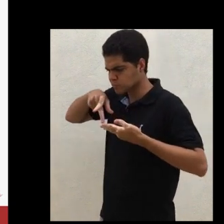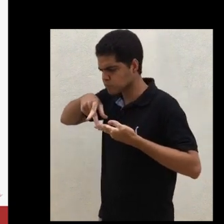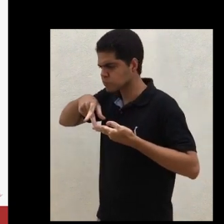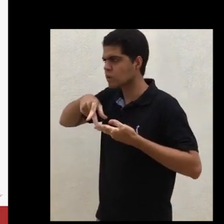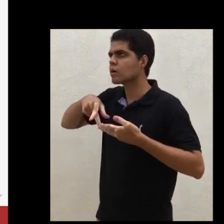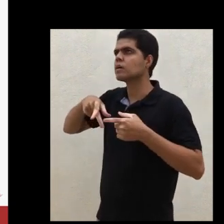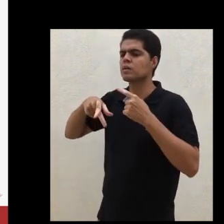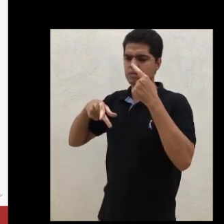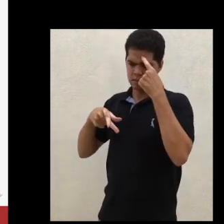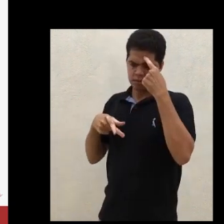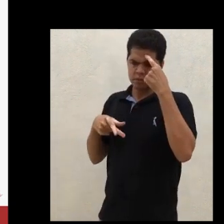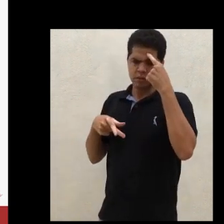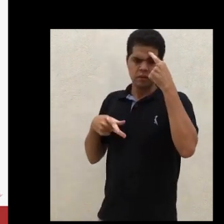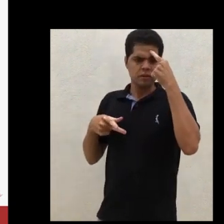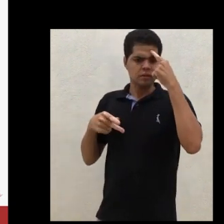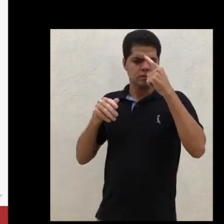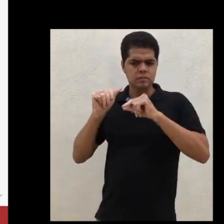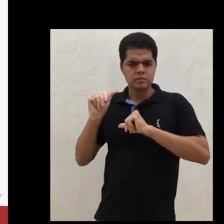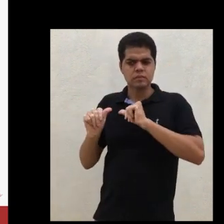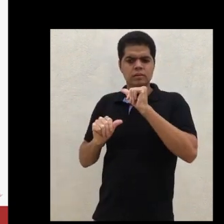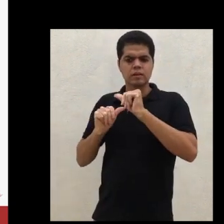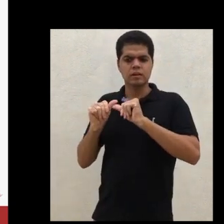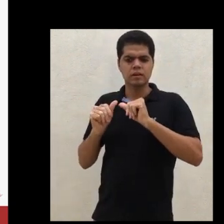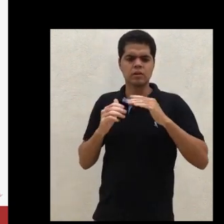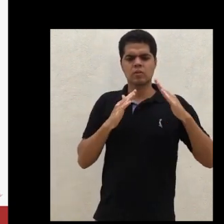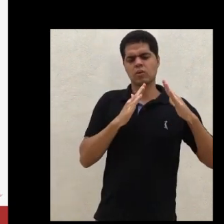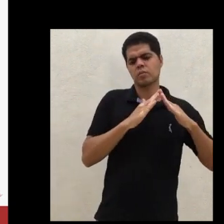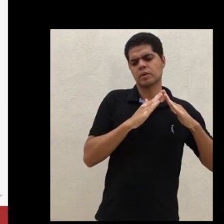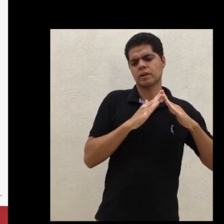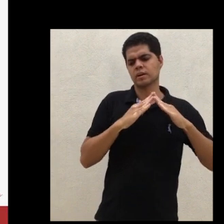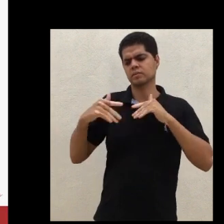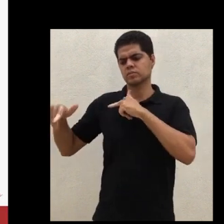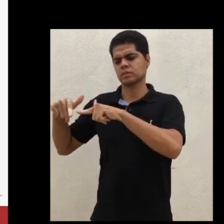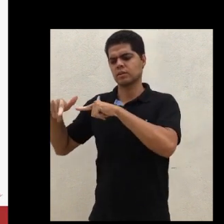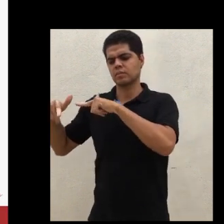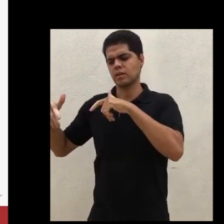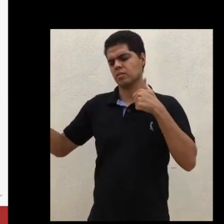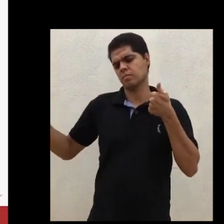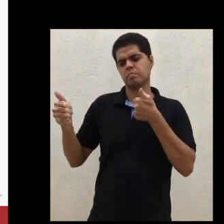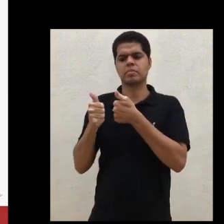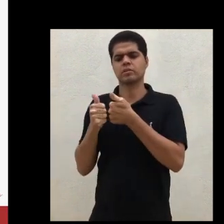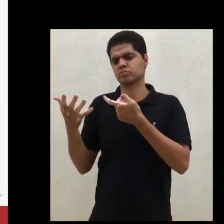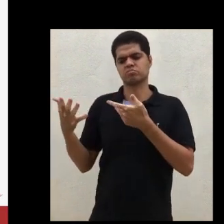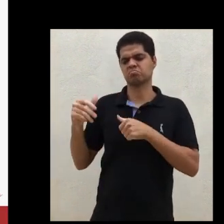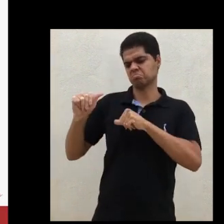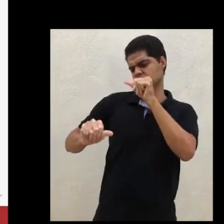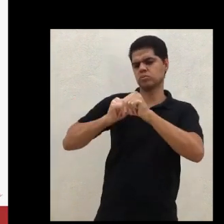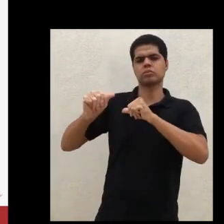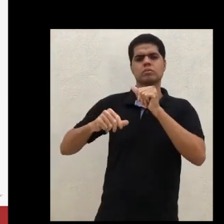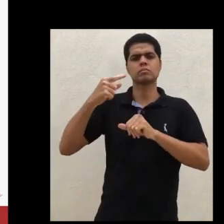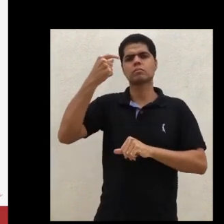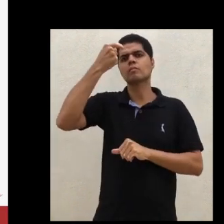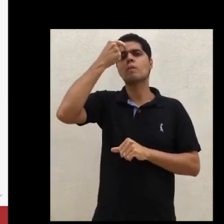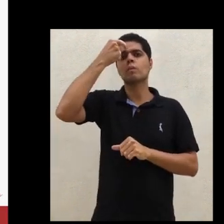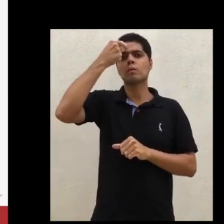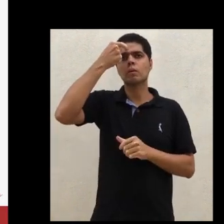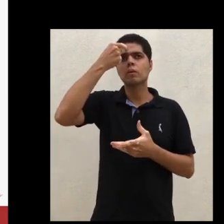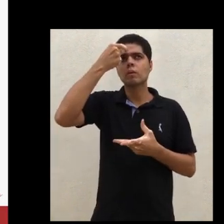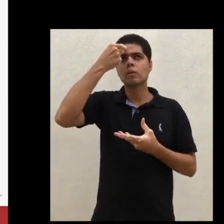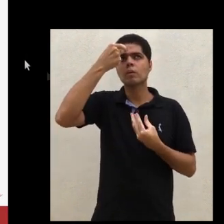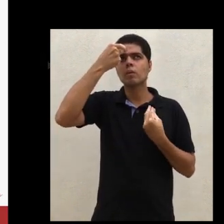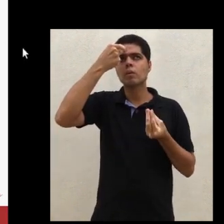perna, você pode pensar isso? Meu trabalho, minha escola agora não é longe mais, ficou